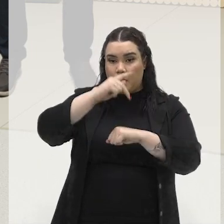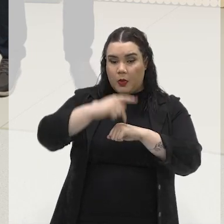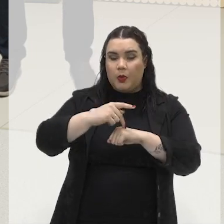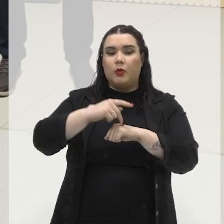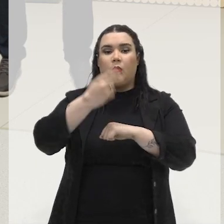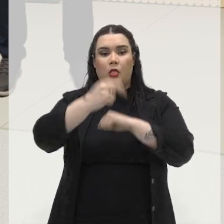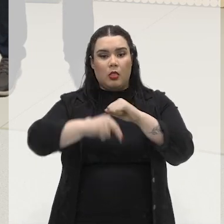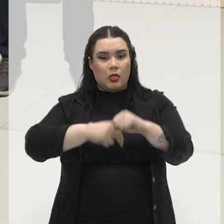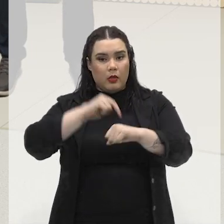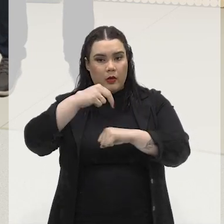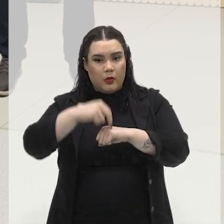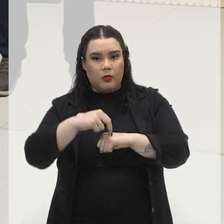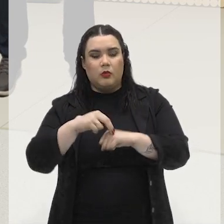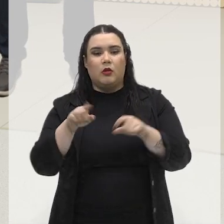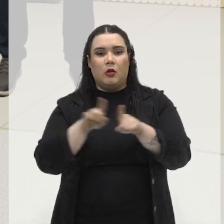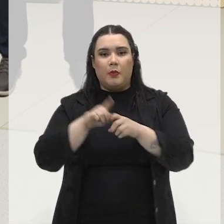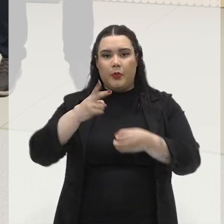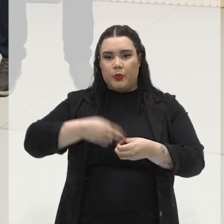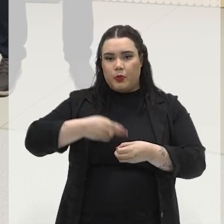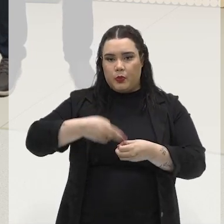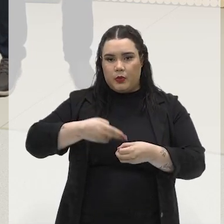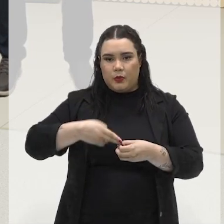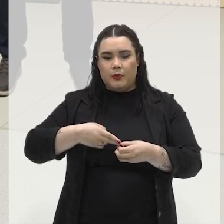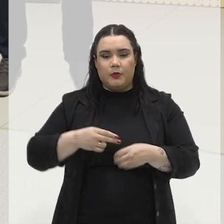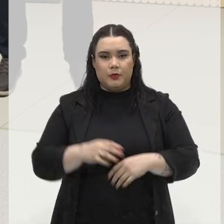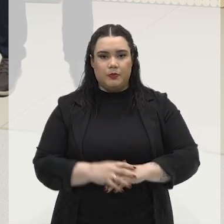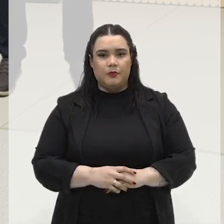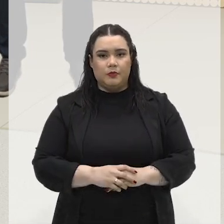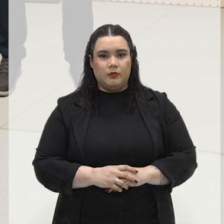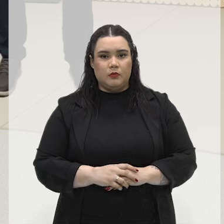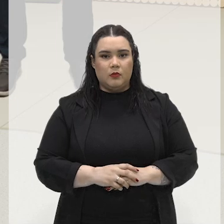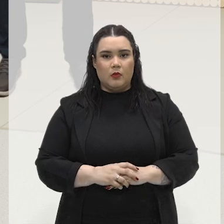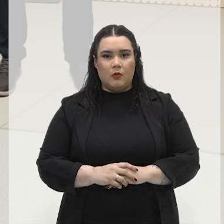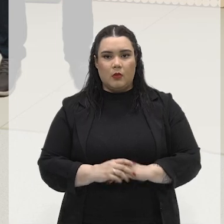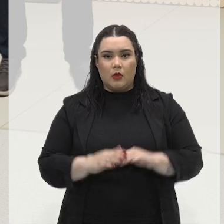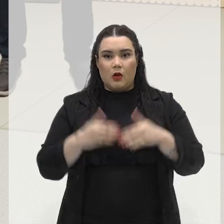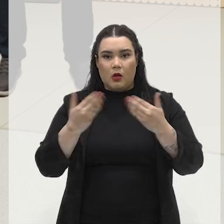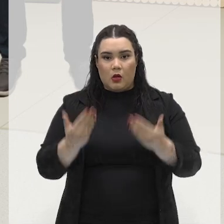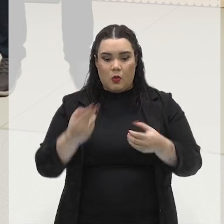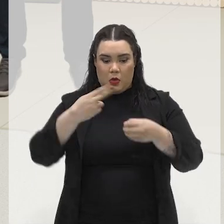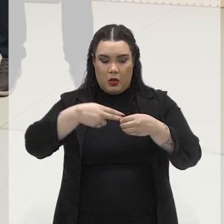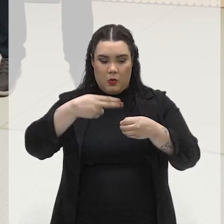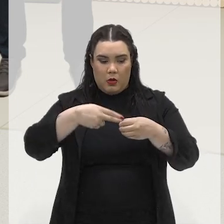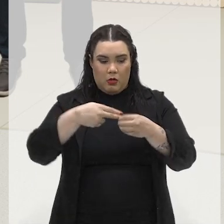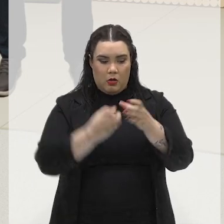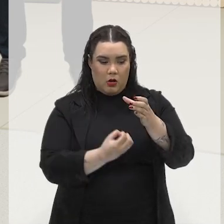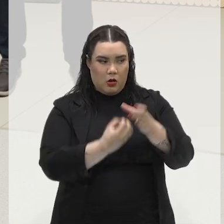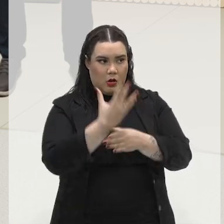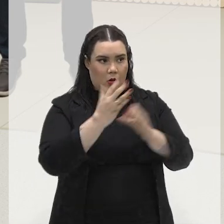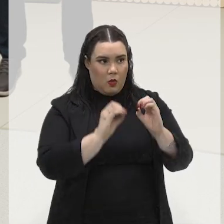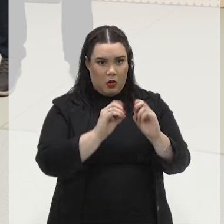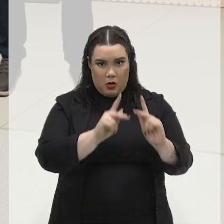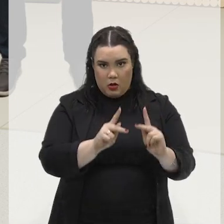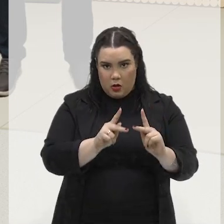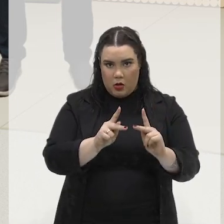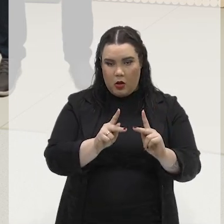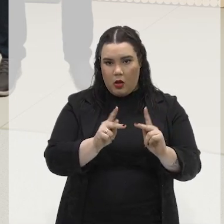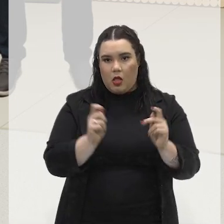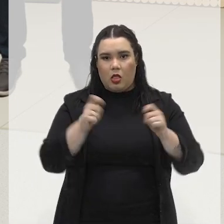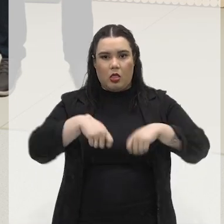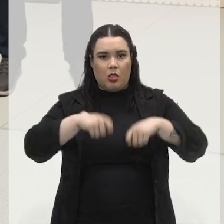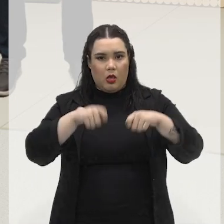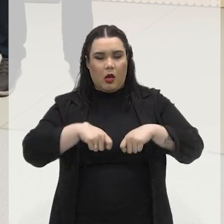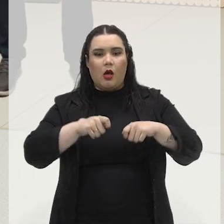e vão formar o núcleo. E aí, quando ele formar o núcleo, a gente pode,